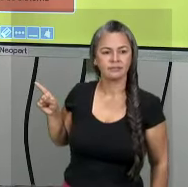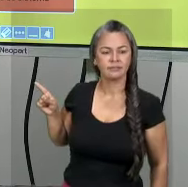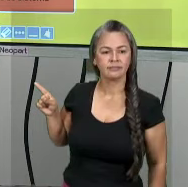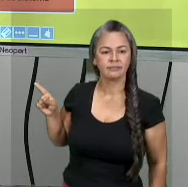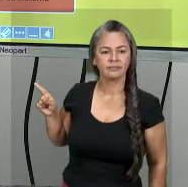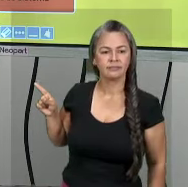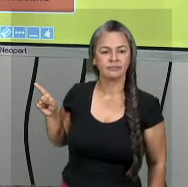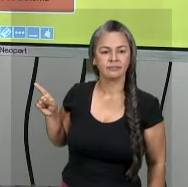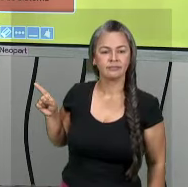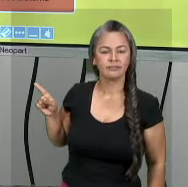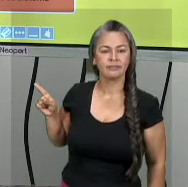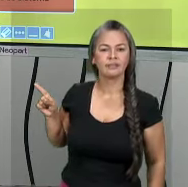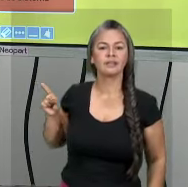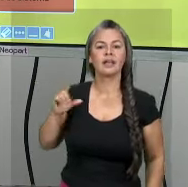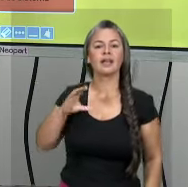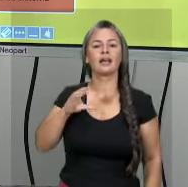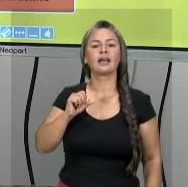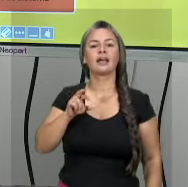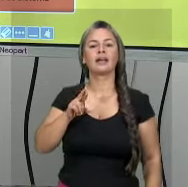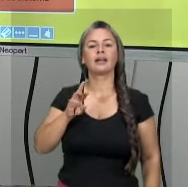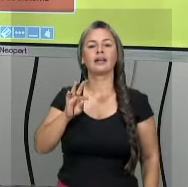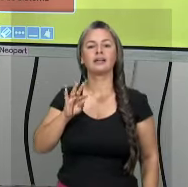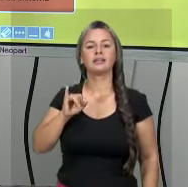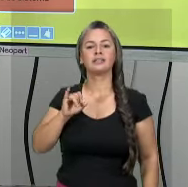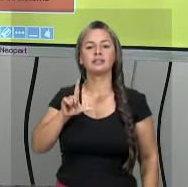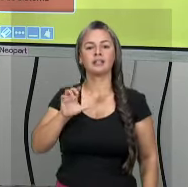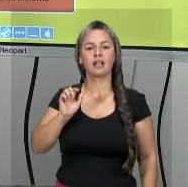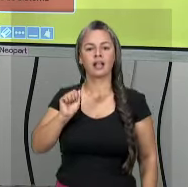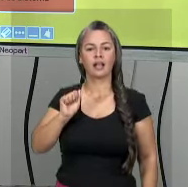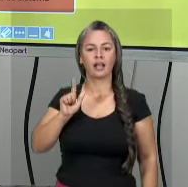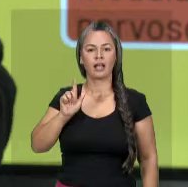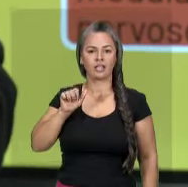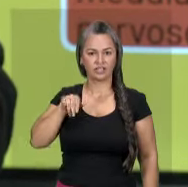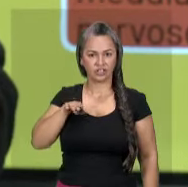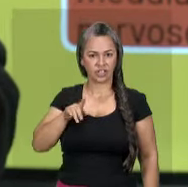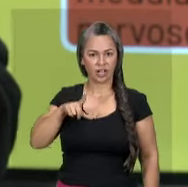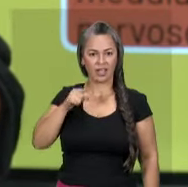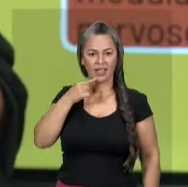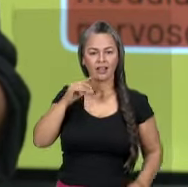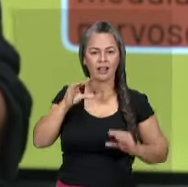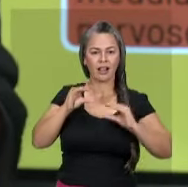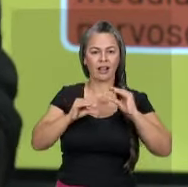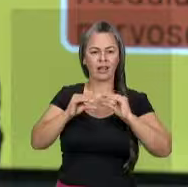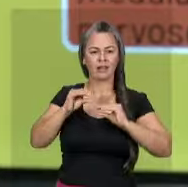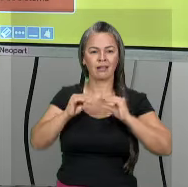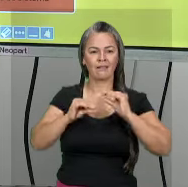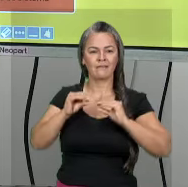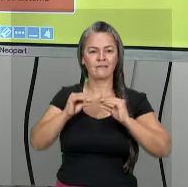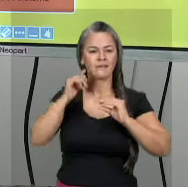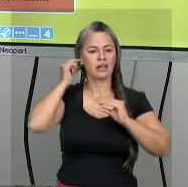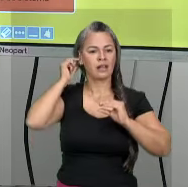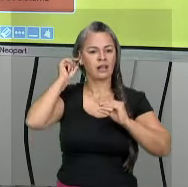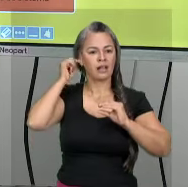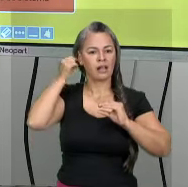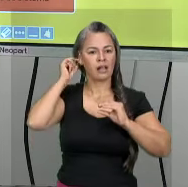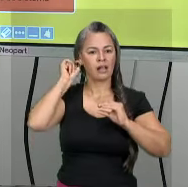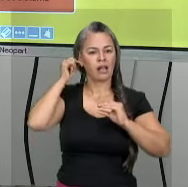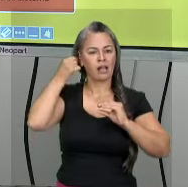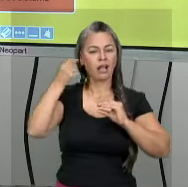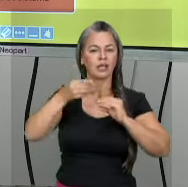Esses discos de cartilagem que estão entre uma vértebra e outra. Muito